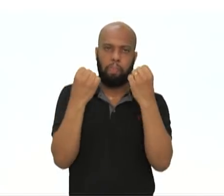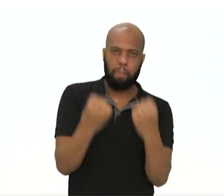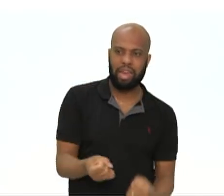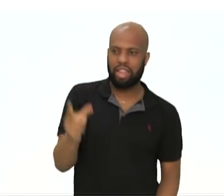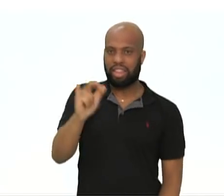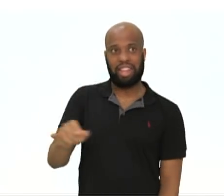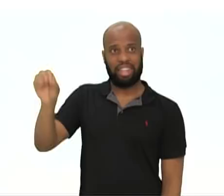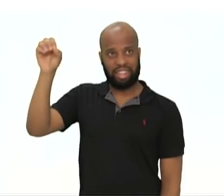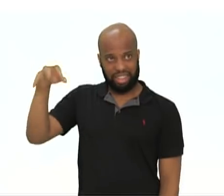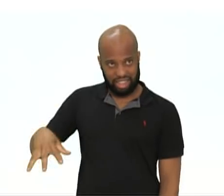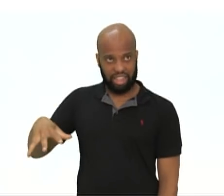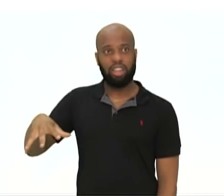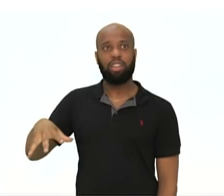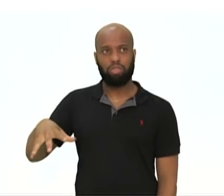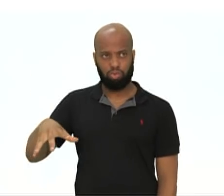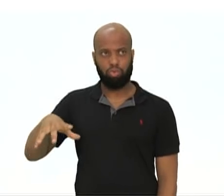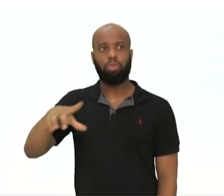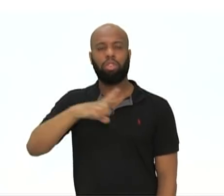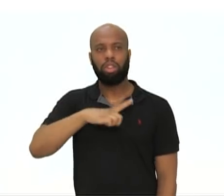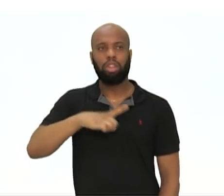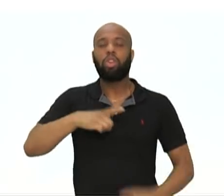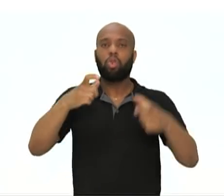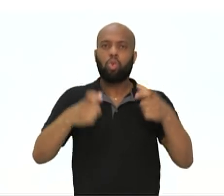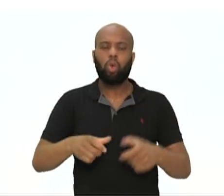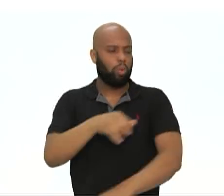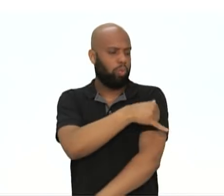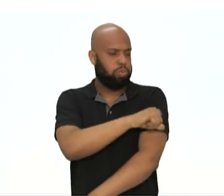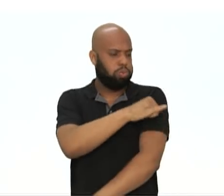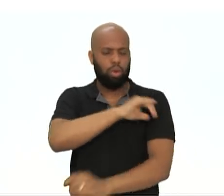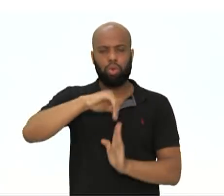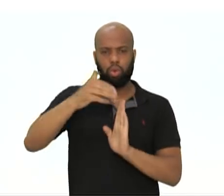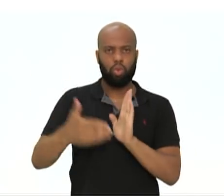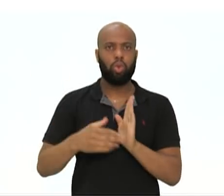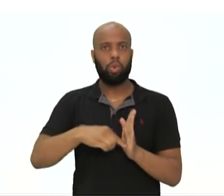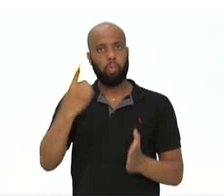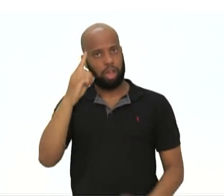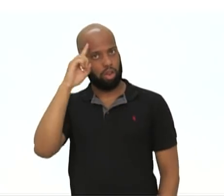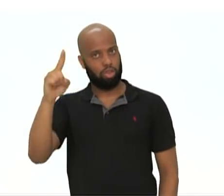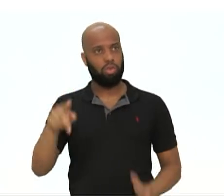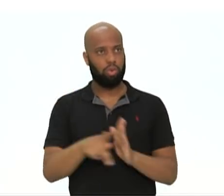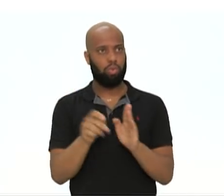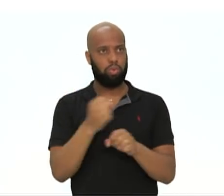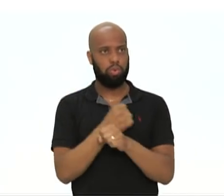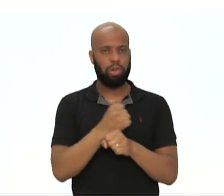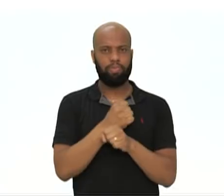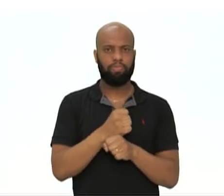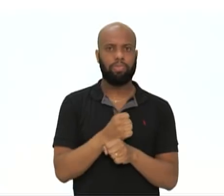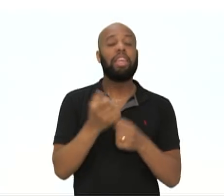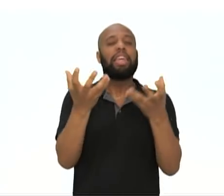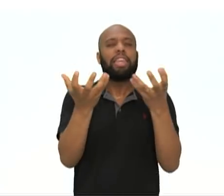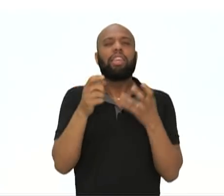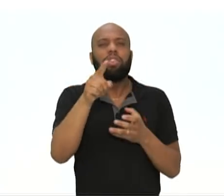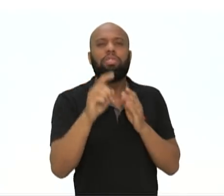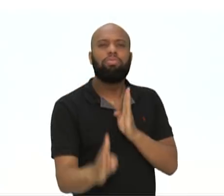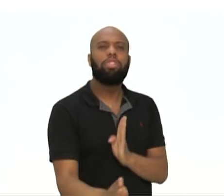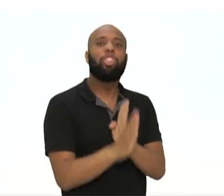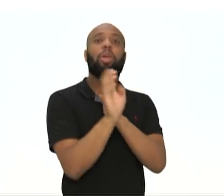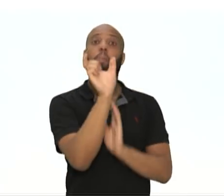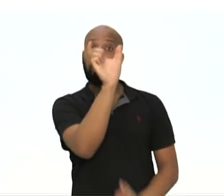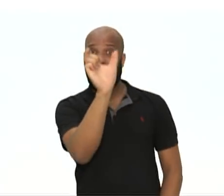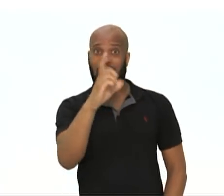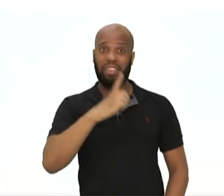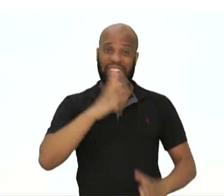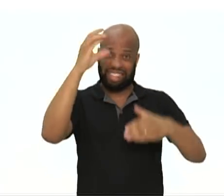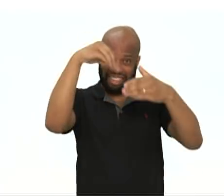653 toneladas de lixo em todo o Rio no primeiro dia do ano. Identifique que palavra no